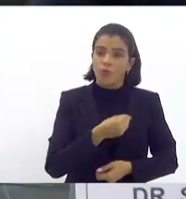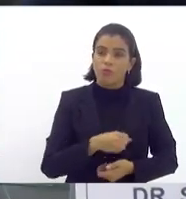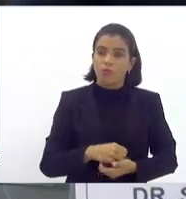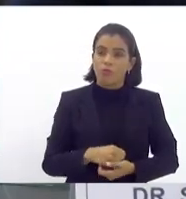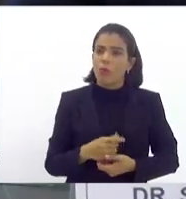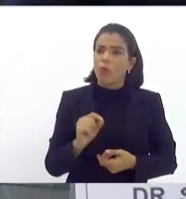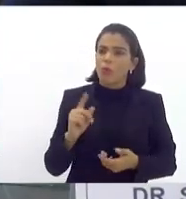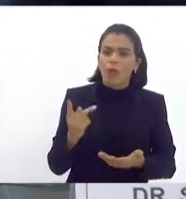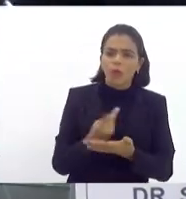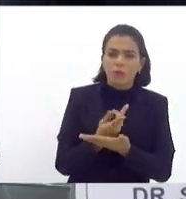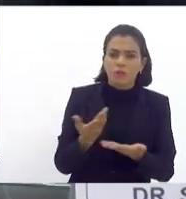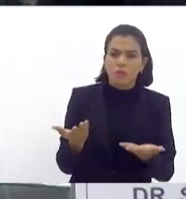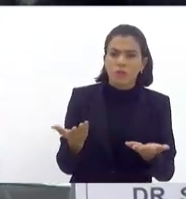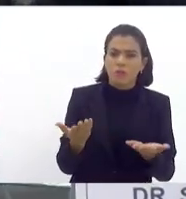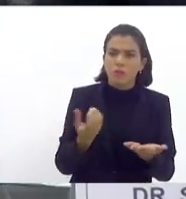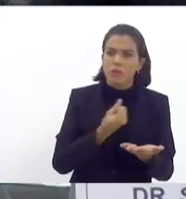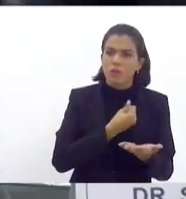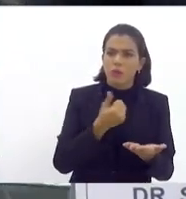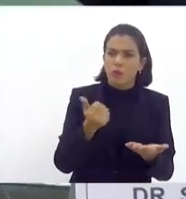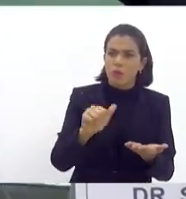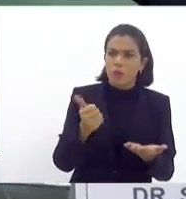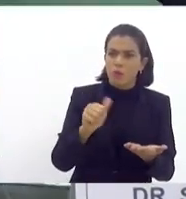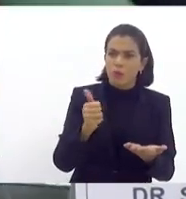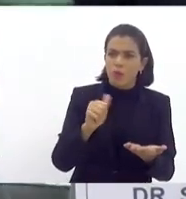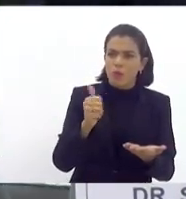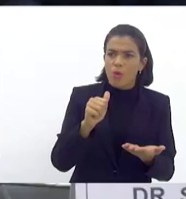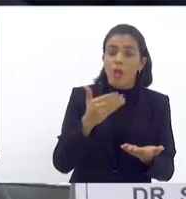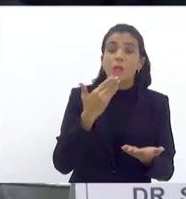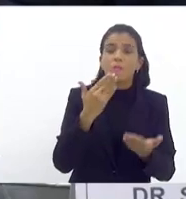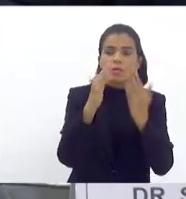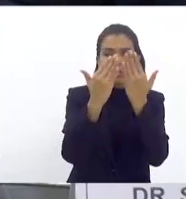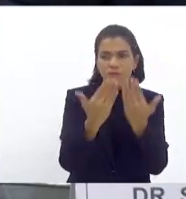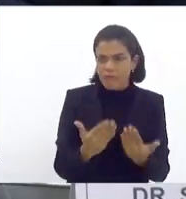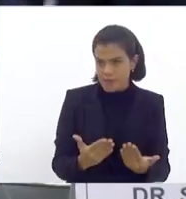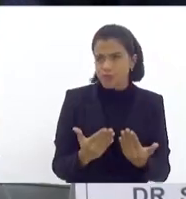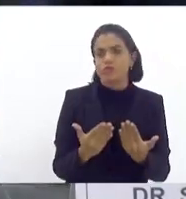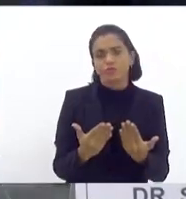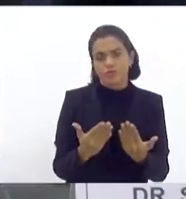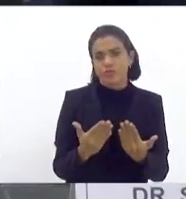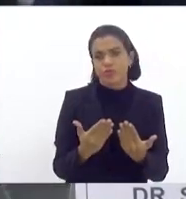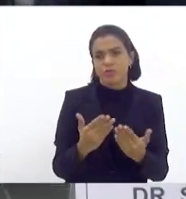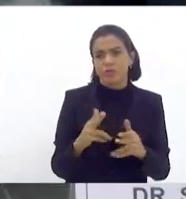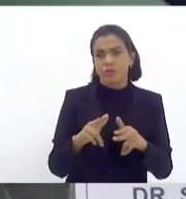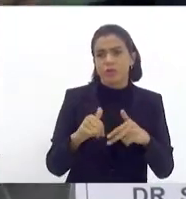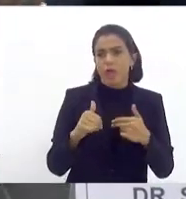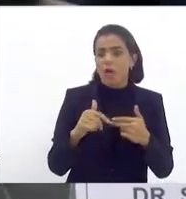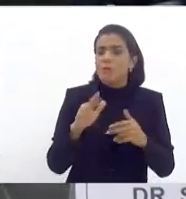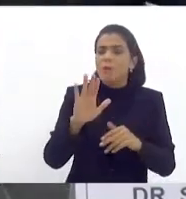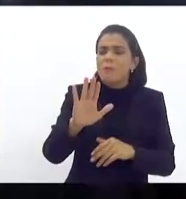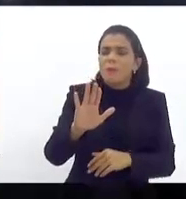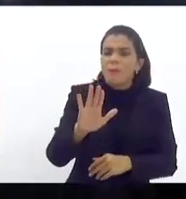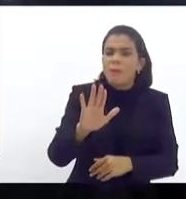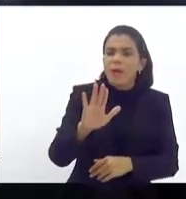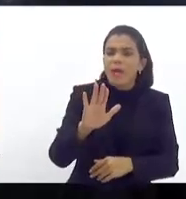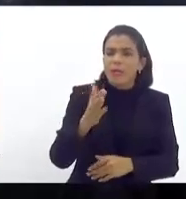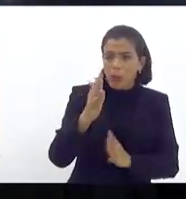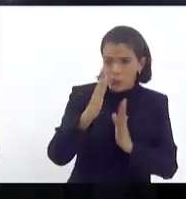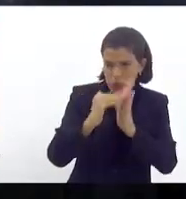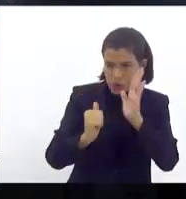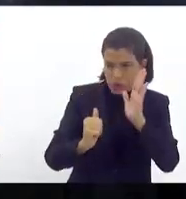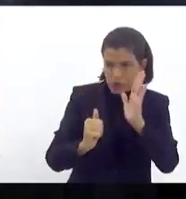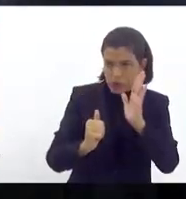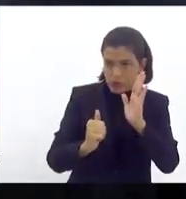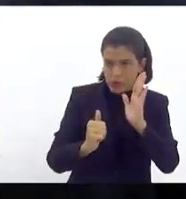que aconteceu com esse 11, afinal? O deputado doutor Serginho pediu vista. Pediu vista. Então, só um esclarecimento. Não é só Vossa Excelência que tem